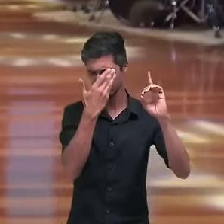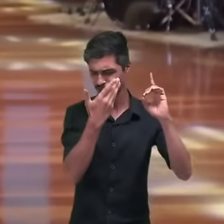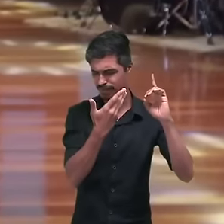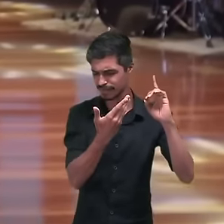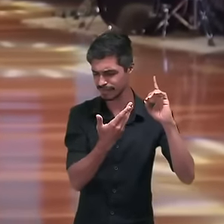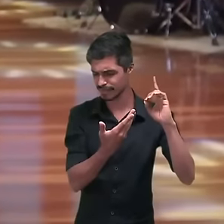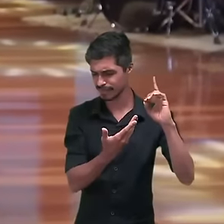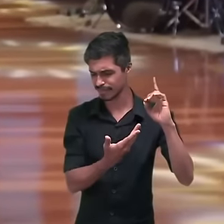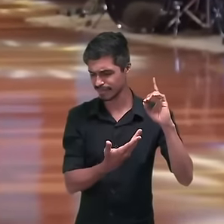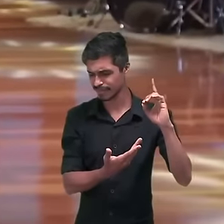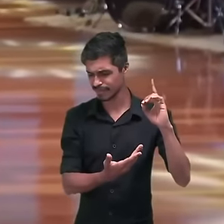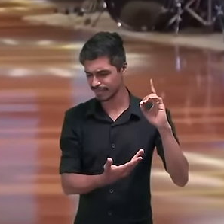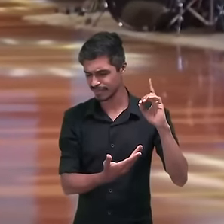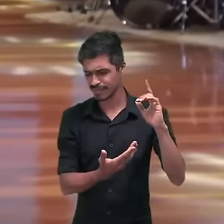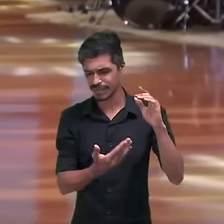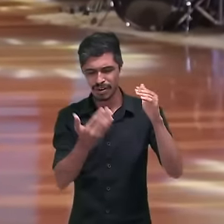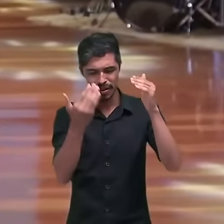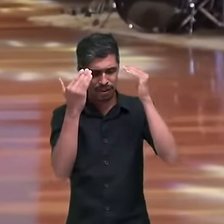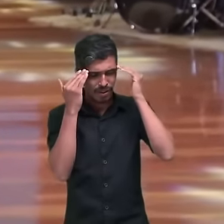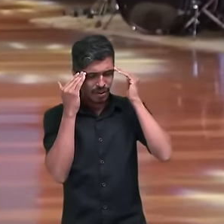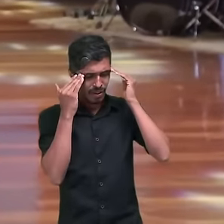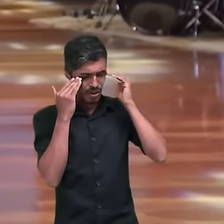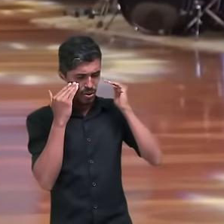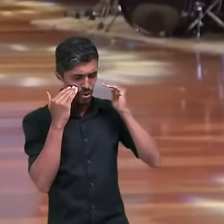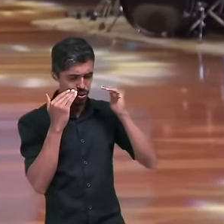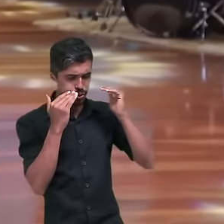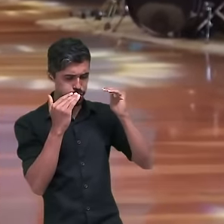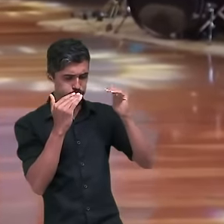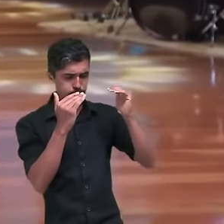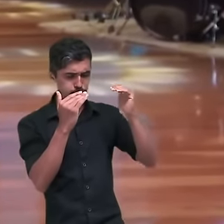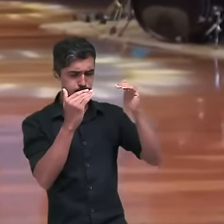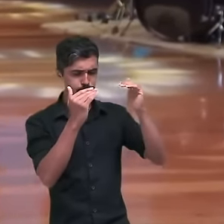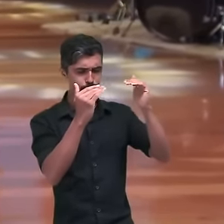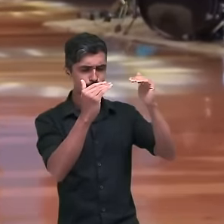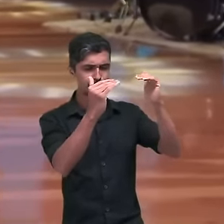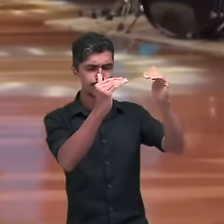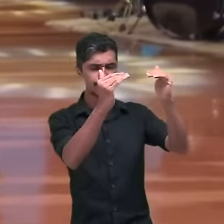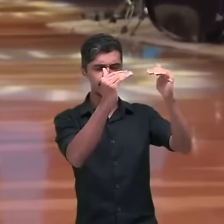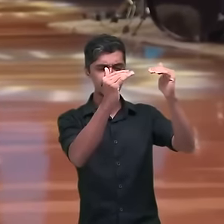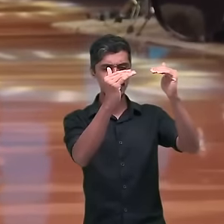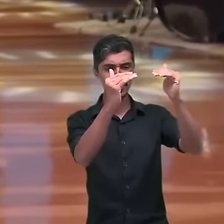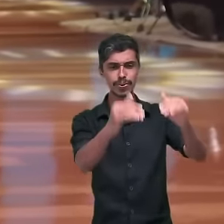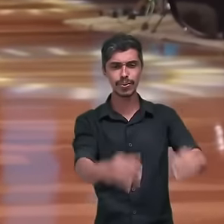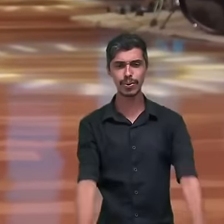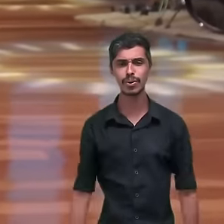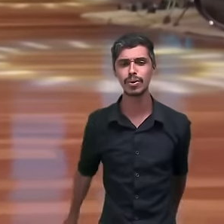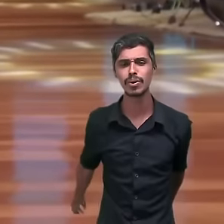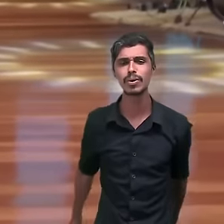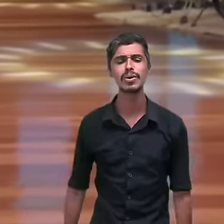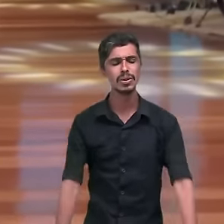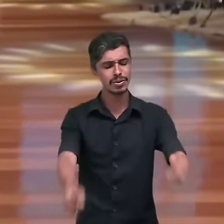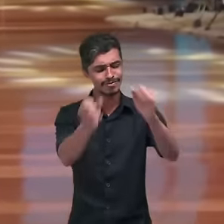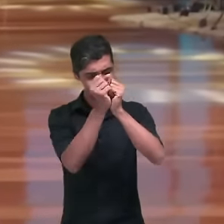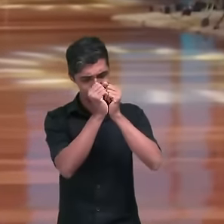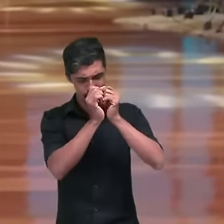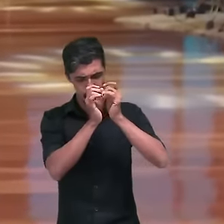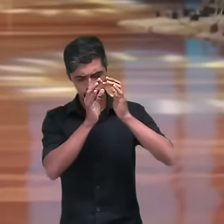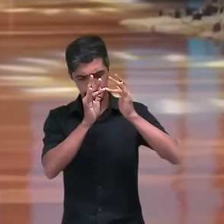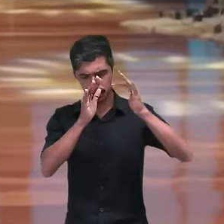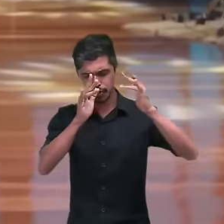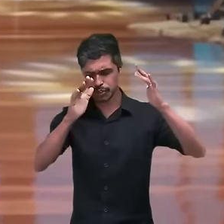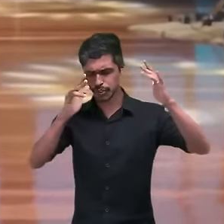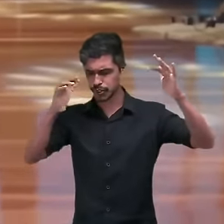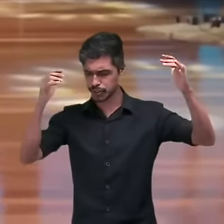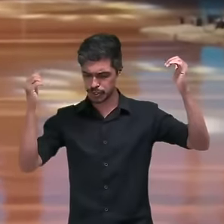Jesus, para Ele te renovar a honra. Fala, Senhor, preciso a ajuda, glória,